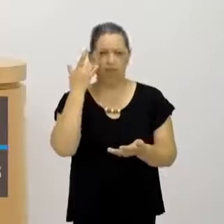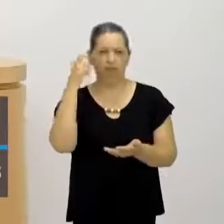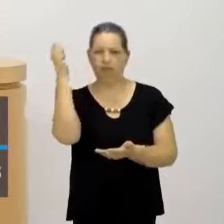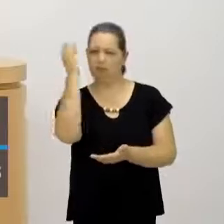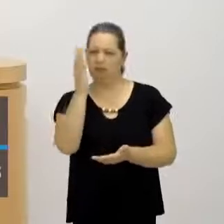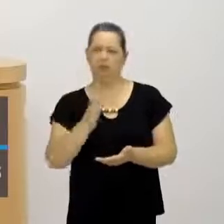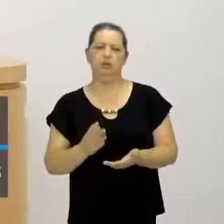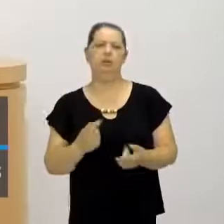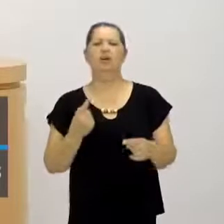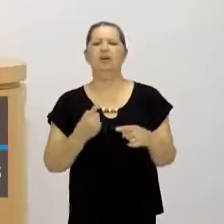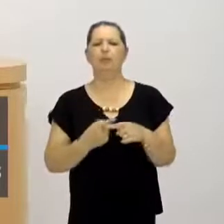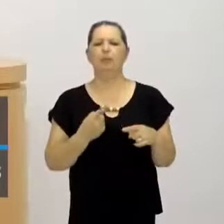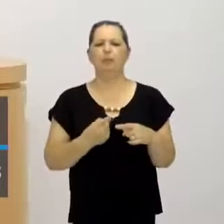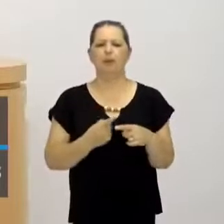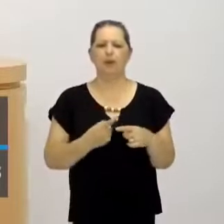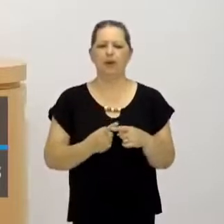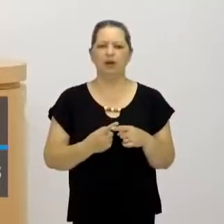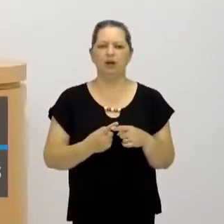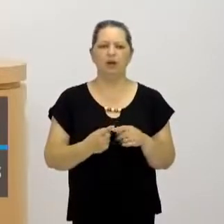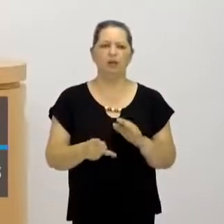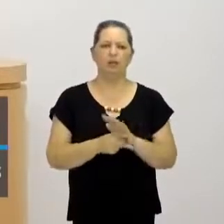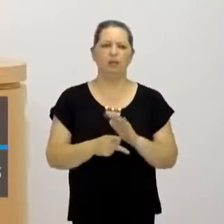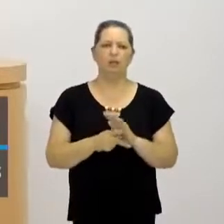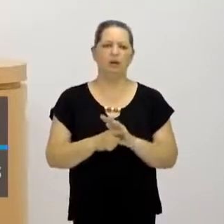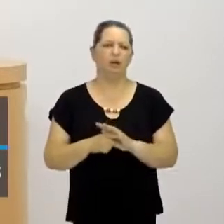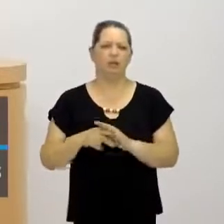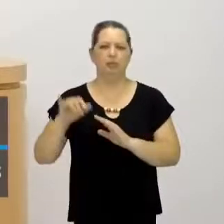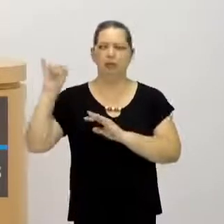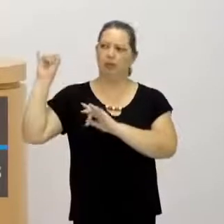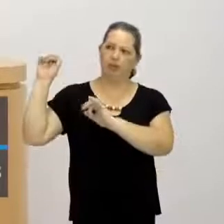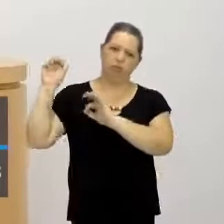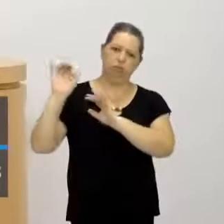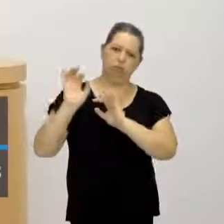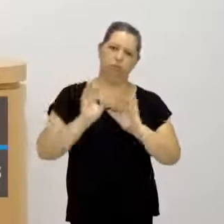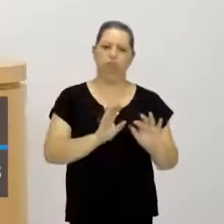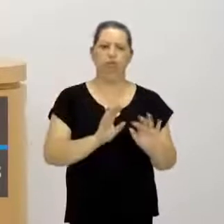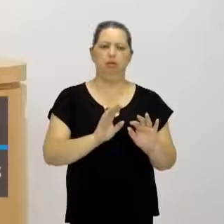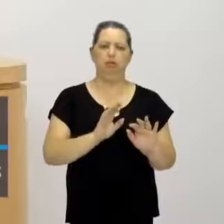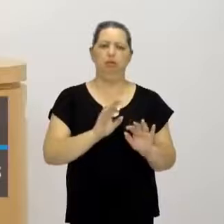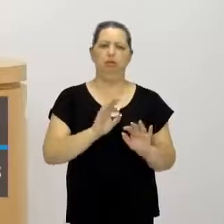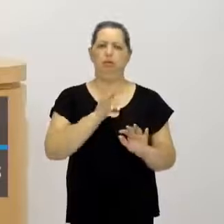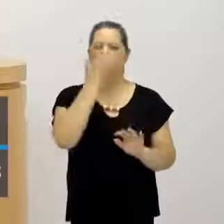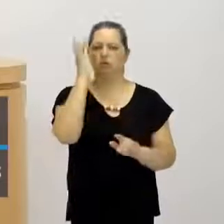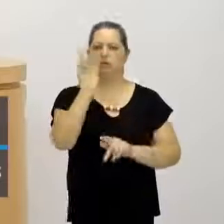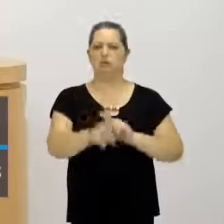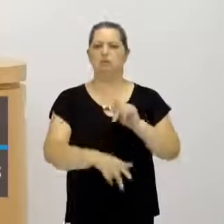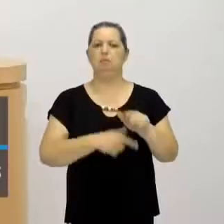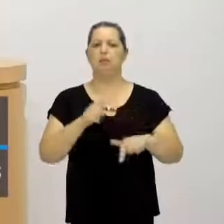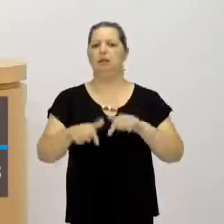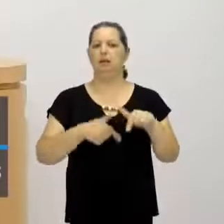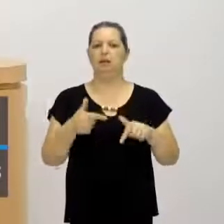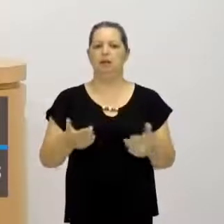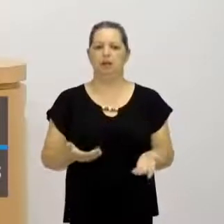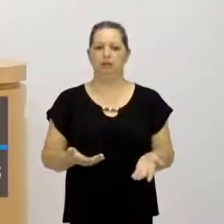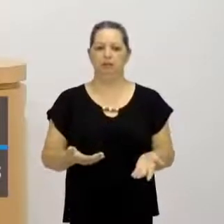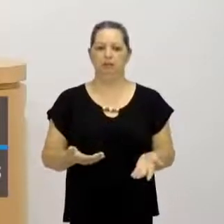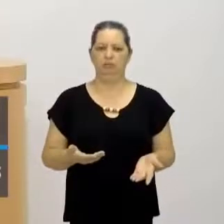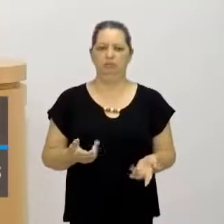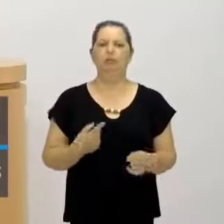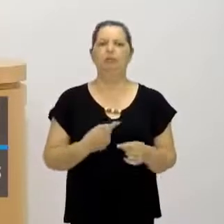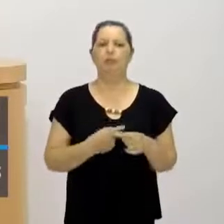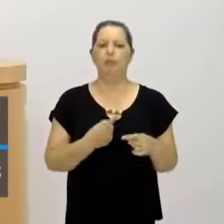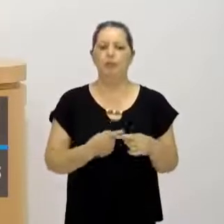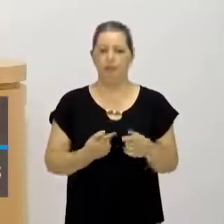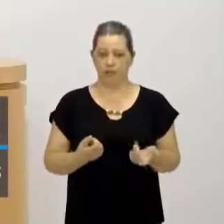Então a questão é, por que importar trabalhadores? E, na perspectiva da importação desses trabalhadores,